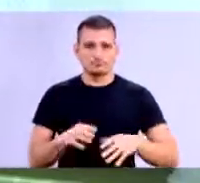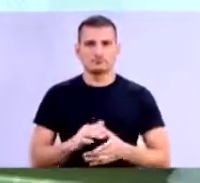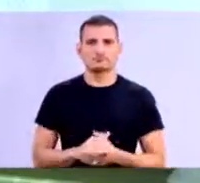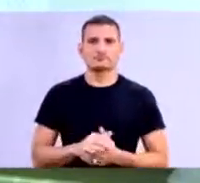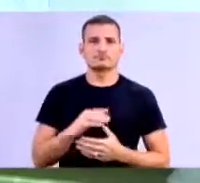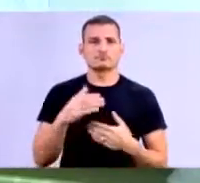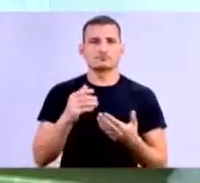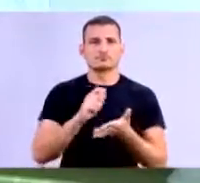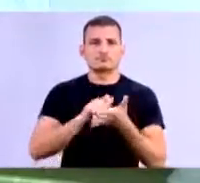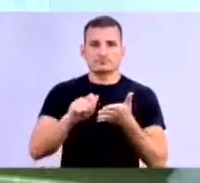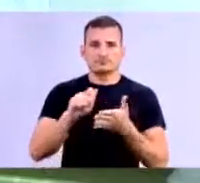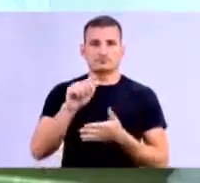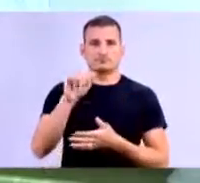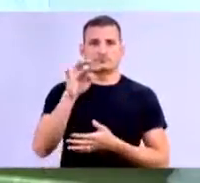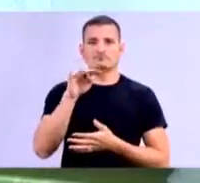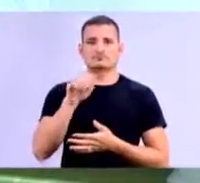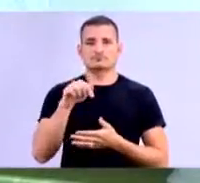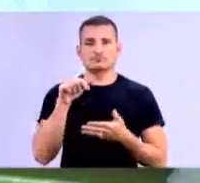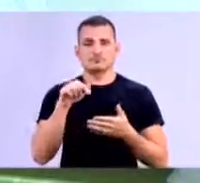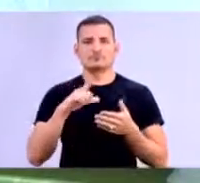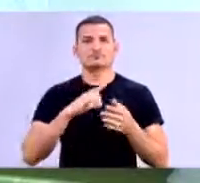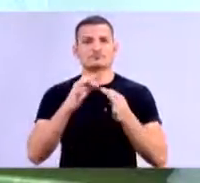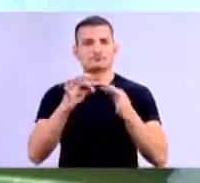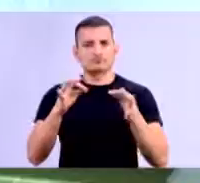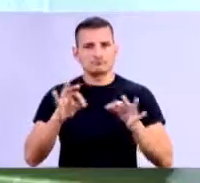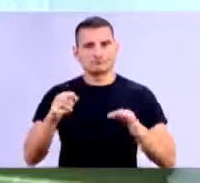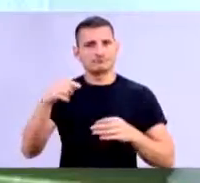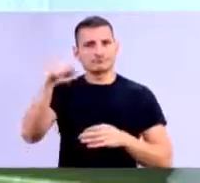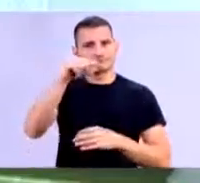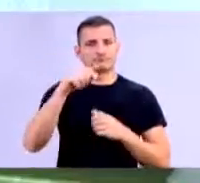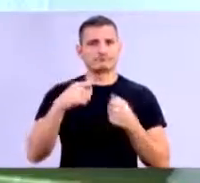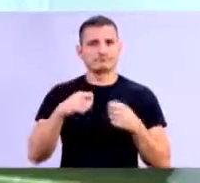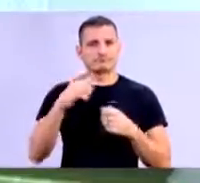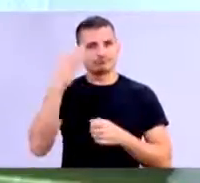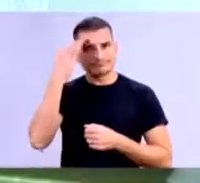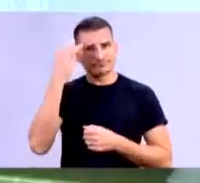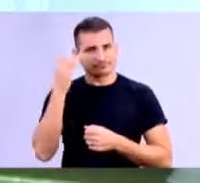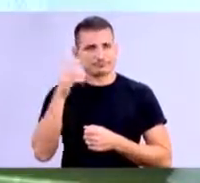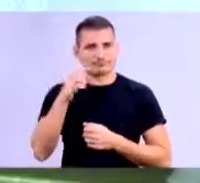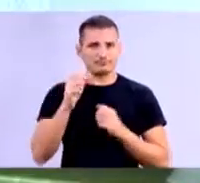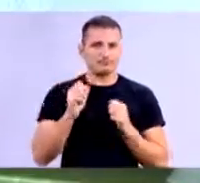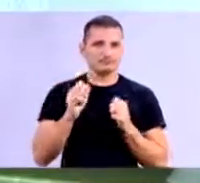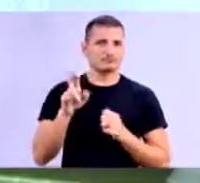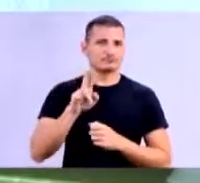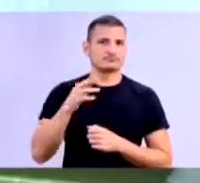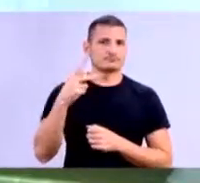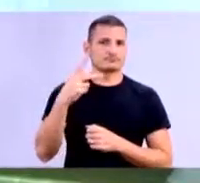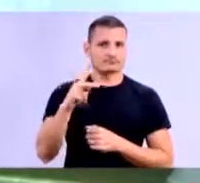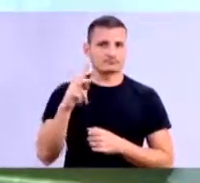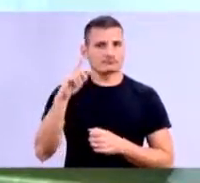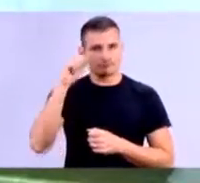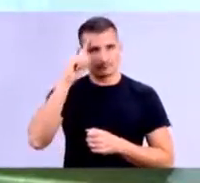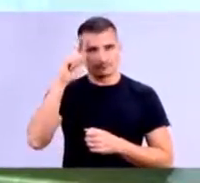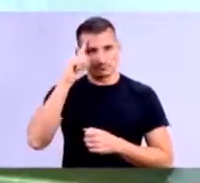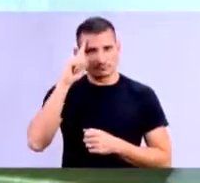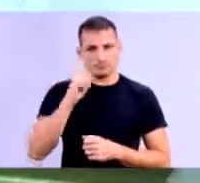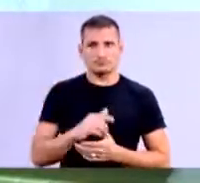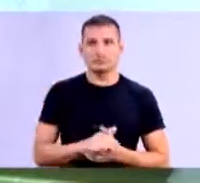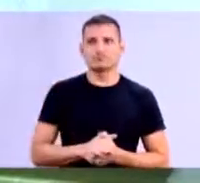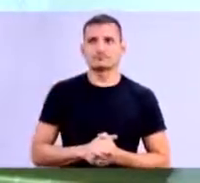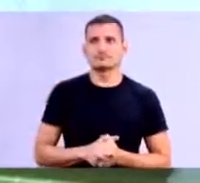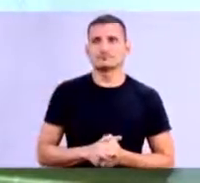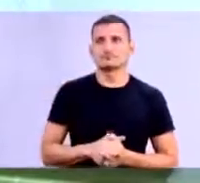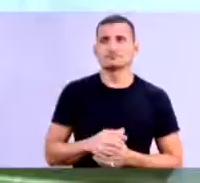ela tem uma estrutura que você também precisa saber para que você possa utilizar no seu dia a dia. Nós trouxemos